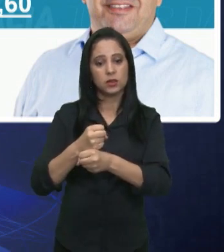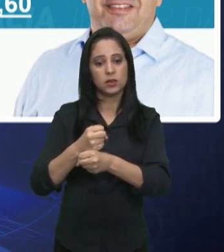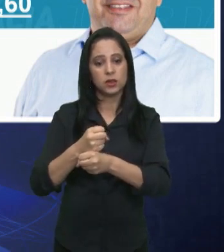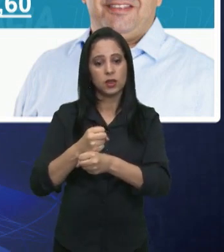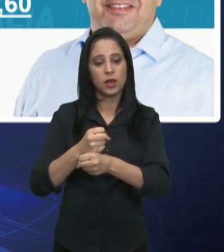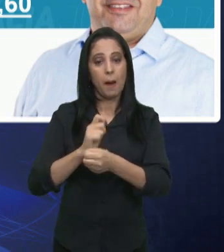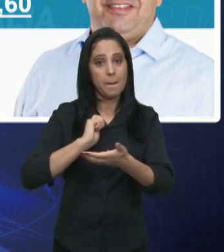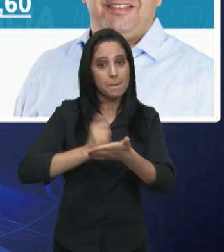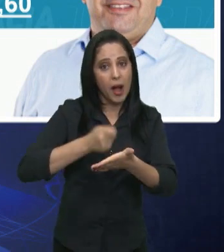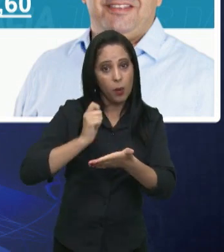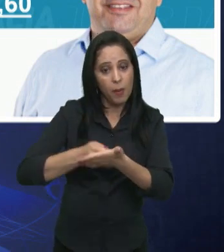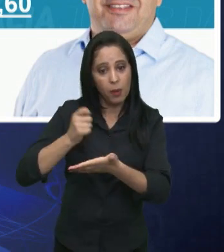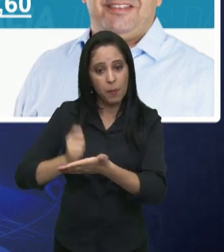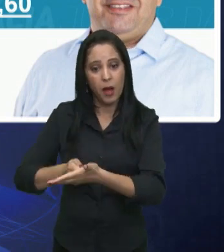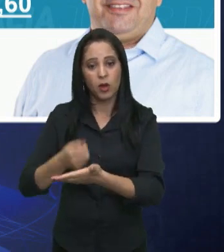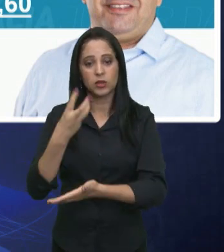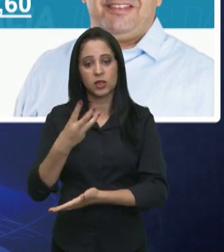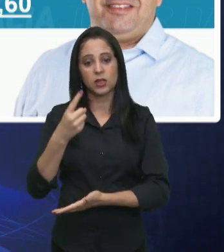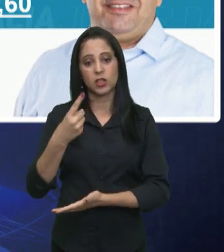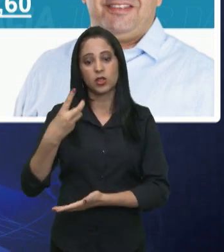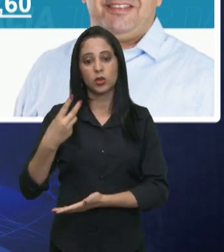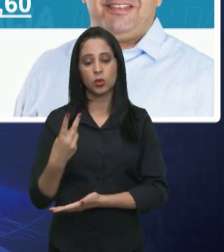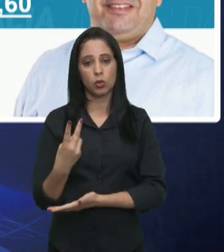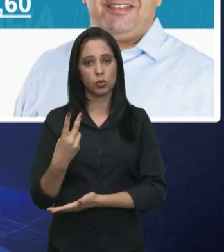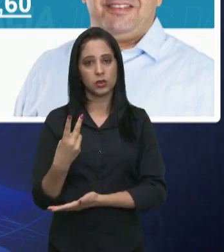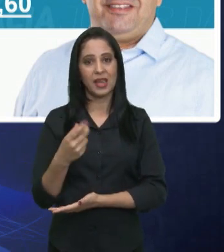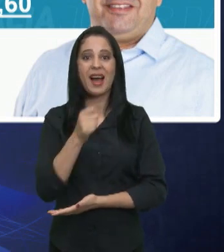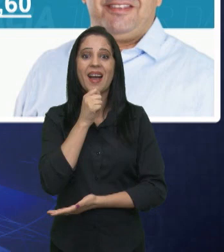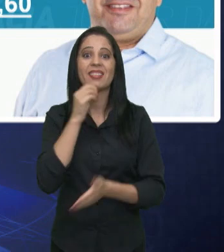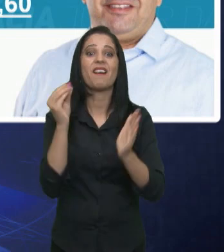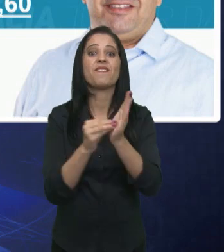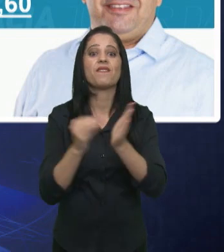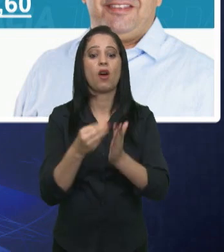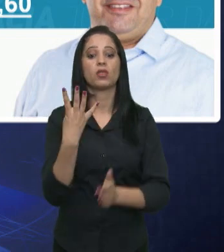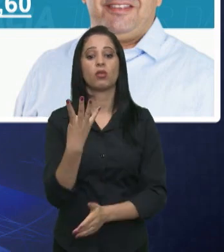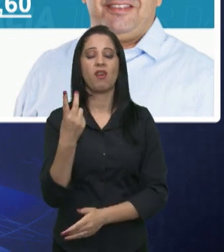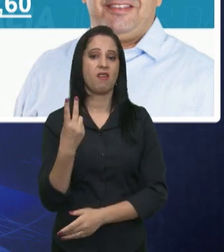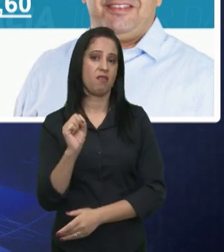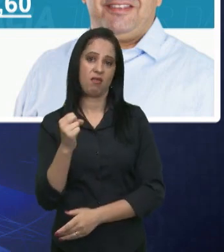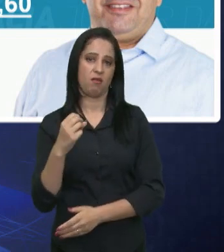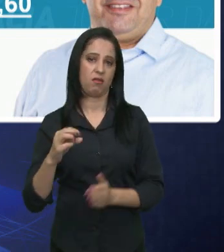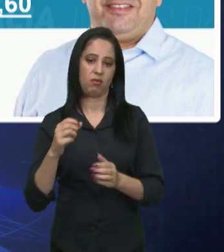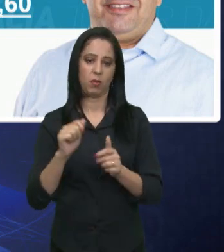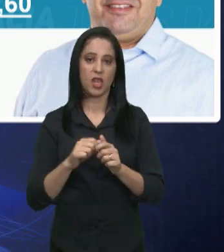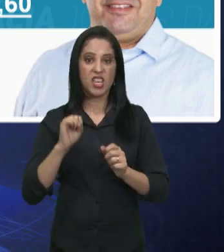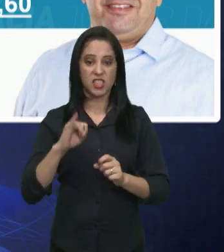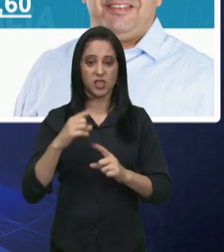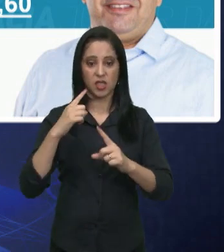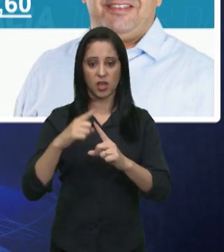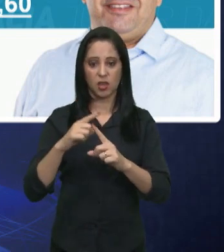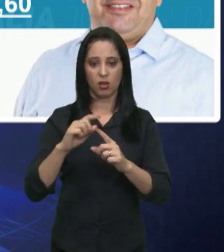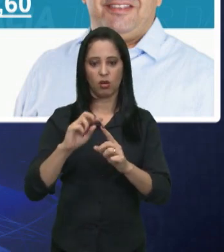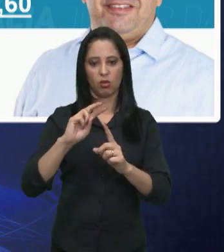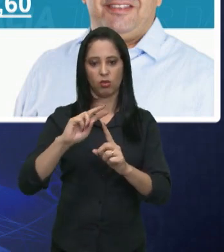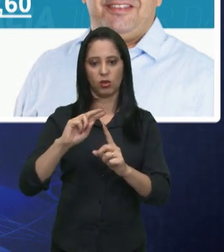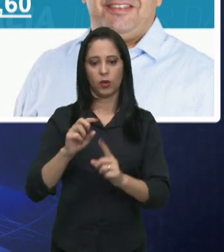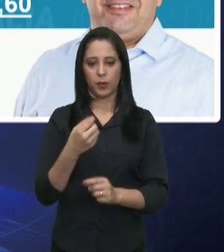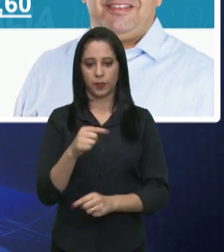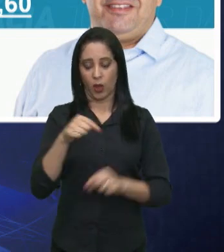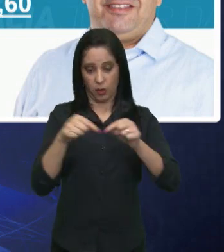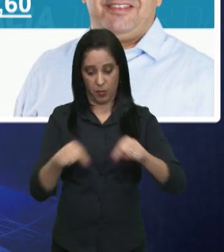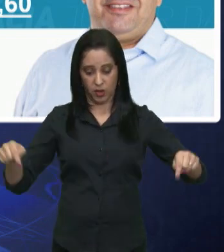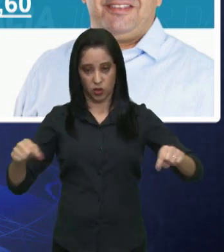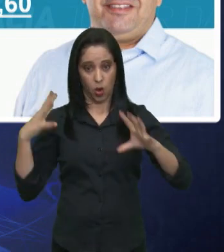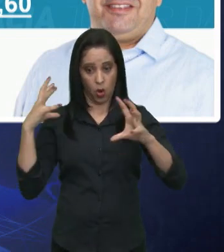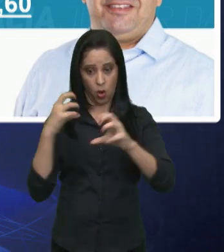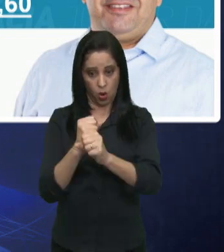312 meses. Restam 48 meses. Se eu multiplicar aqui embaixo, ó, 48 vezes